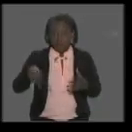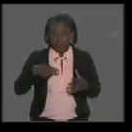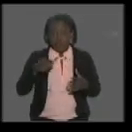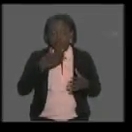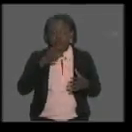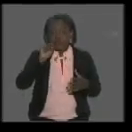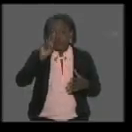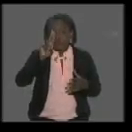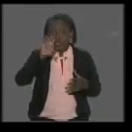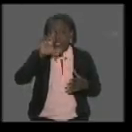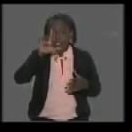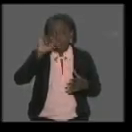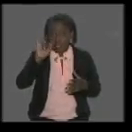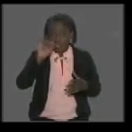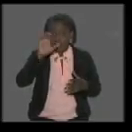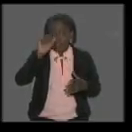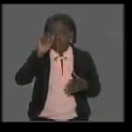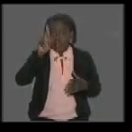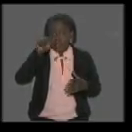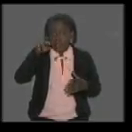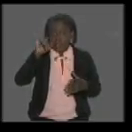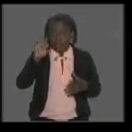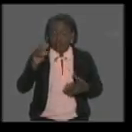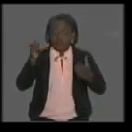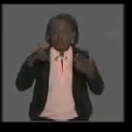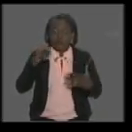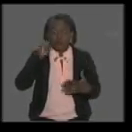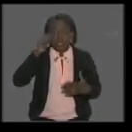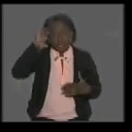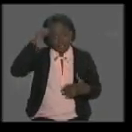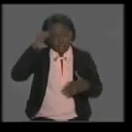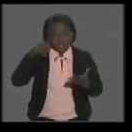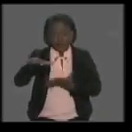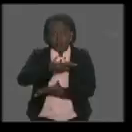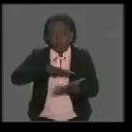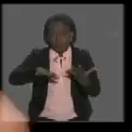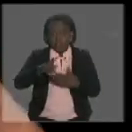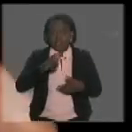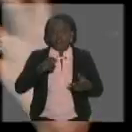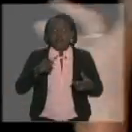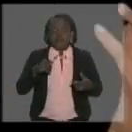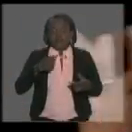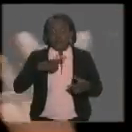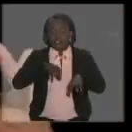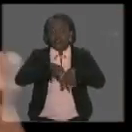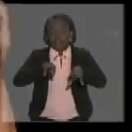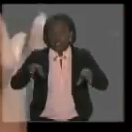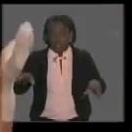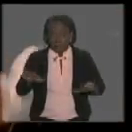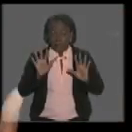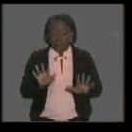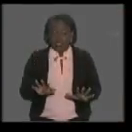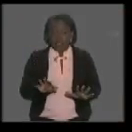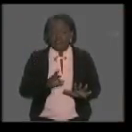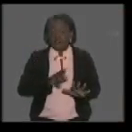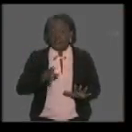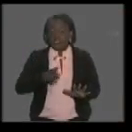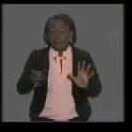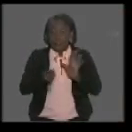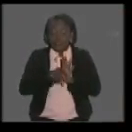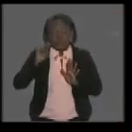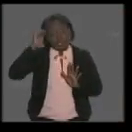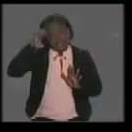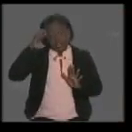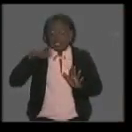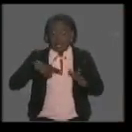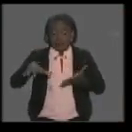Sueli Carneiro fala de mulheres negras em movimento, né? Por exemplo, de mulheres negras que estavam em diferentes movimentos, mas não necessariamente de movimentos de